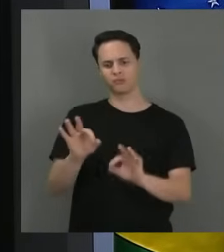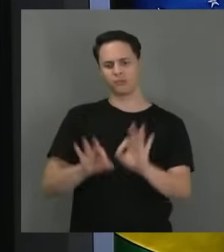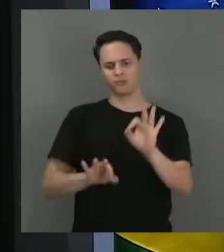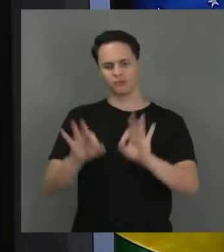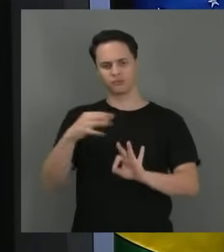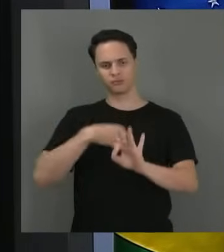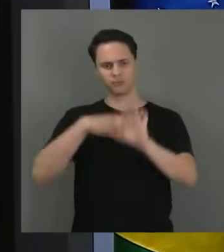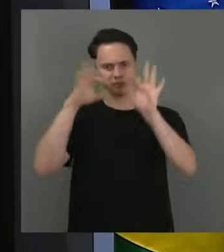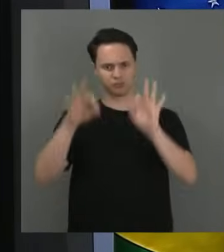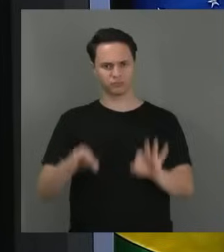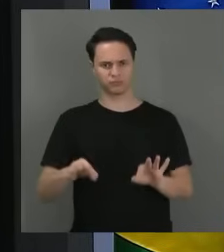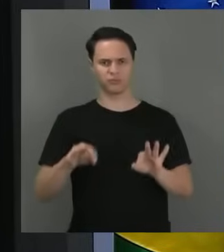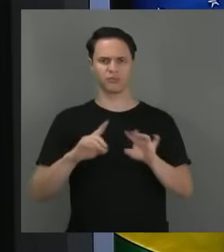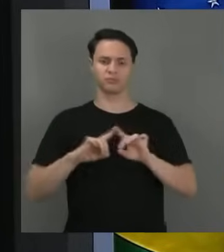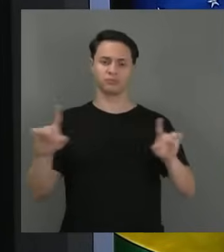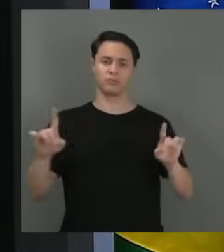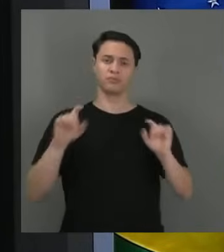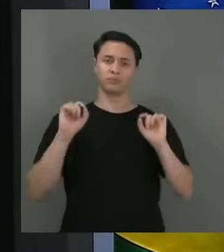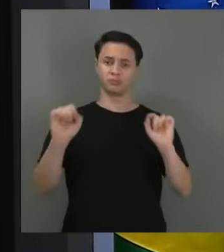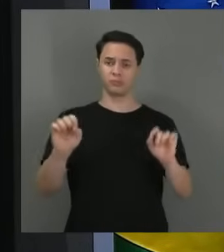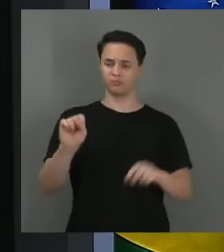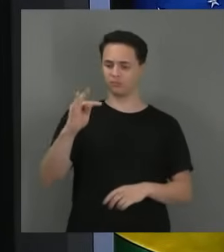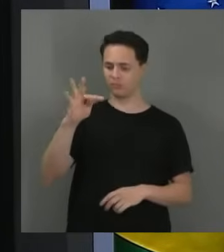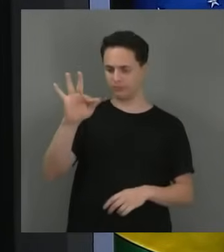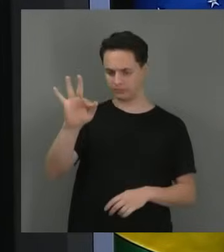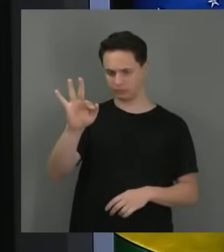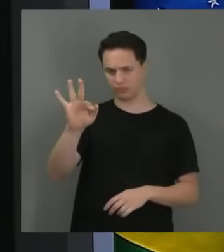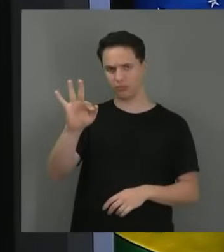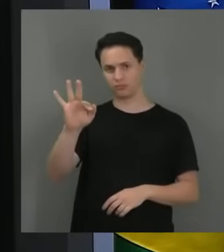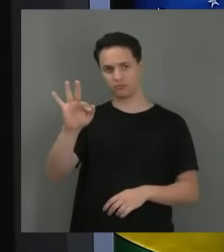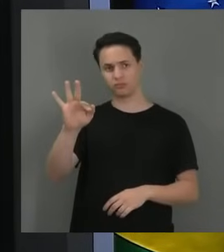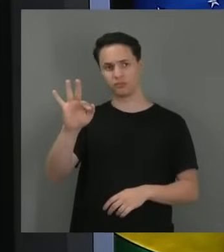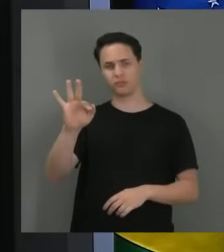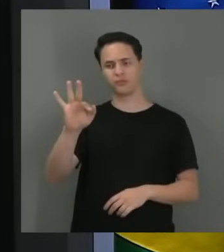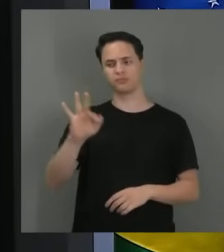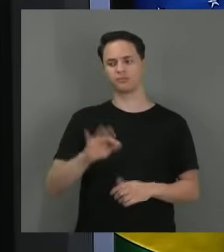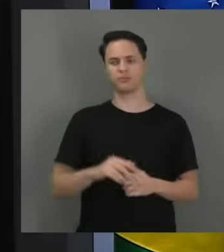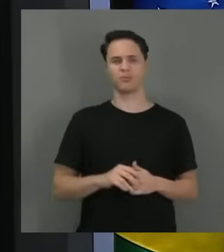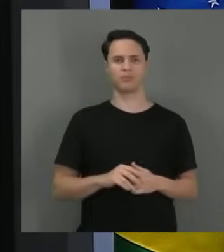quadrado, mas o STF,